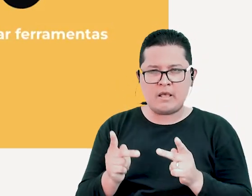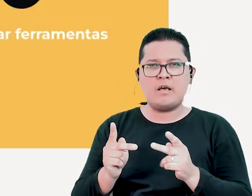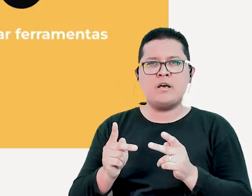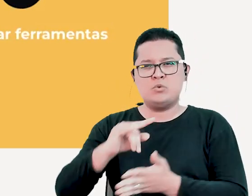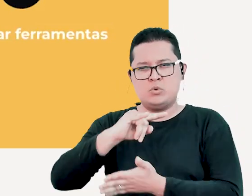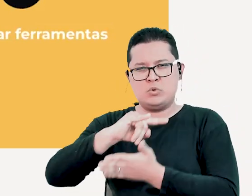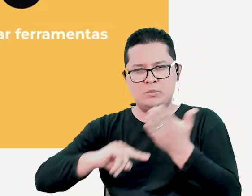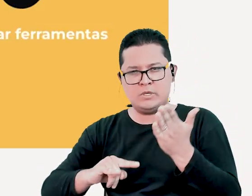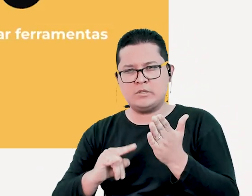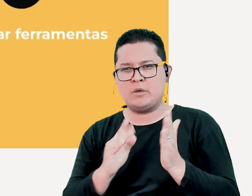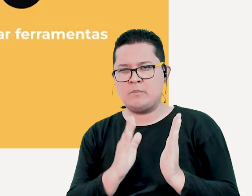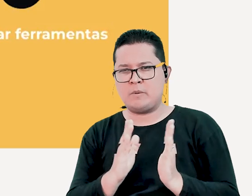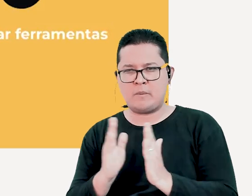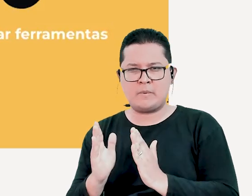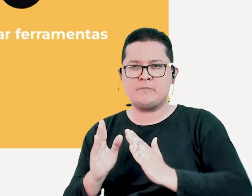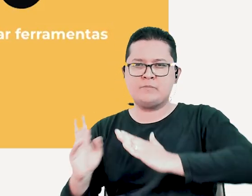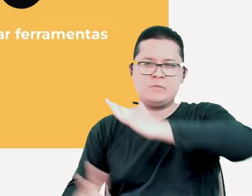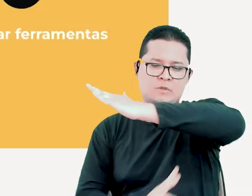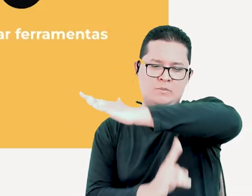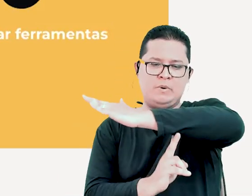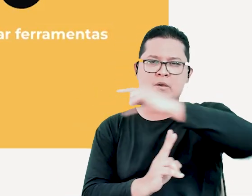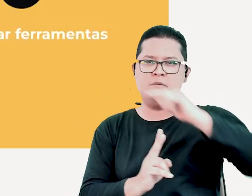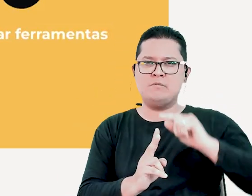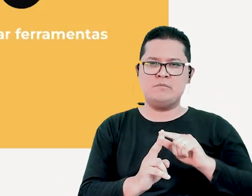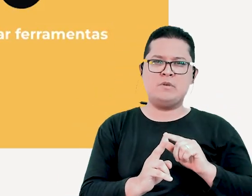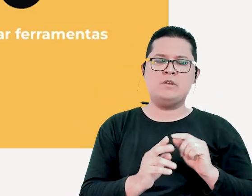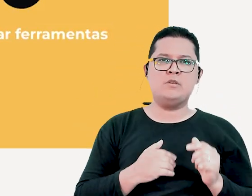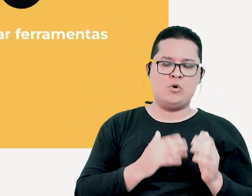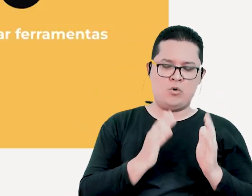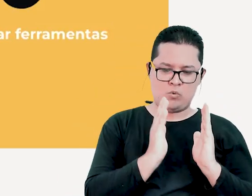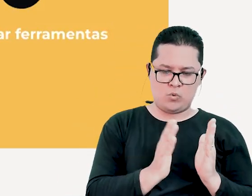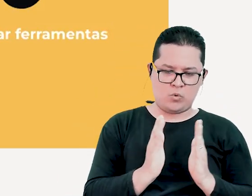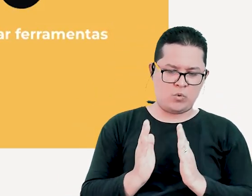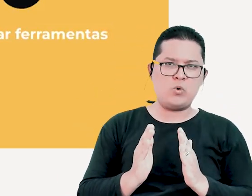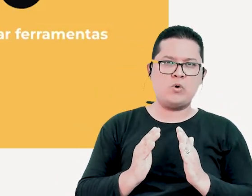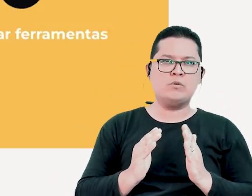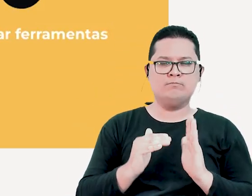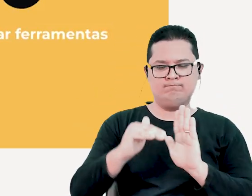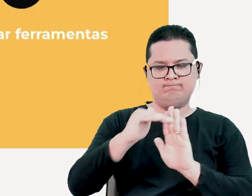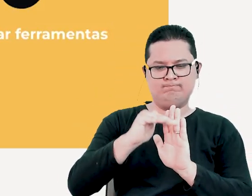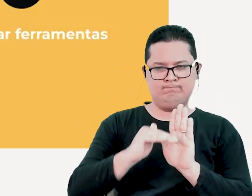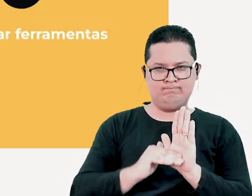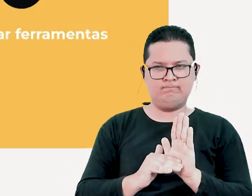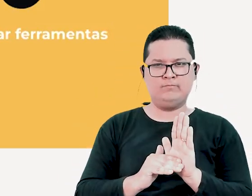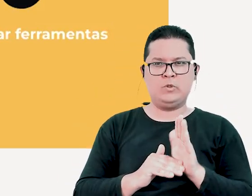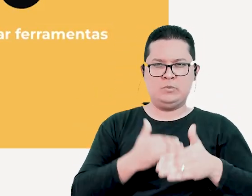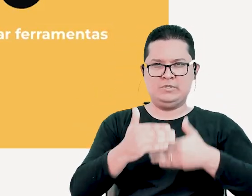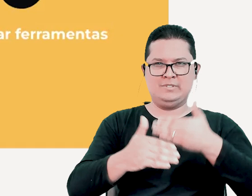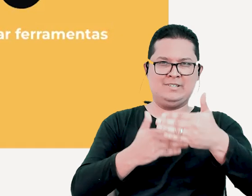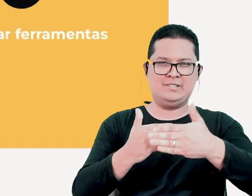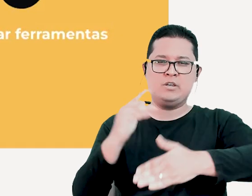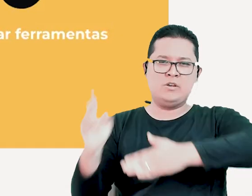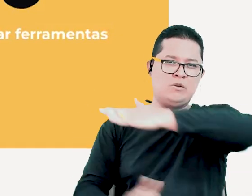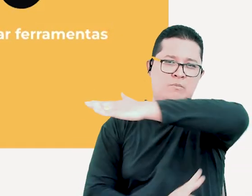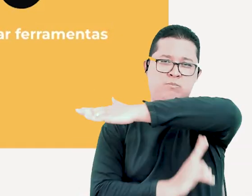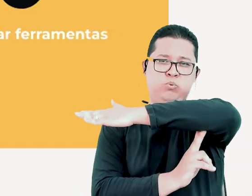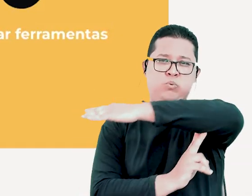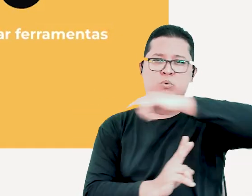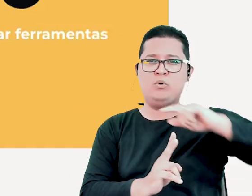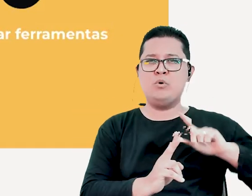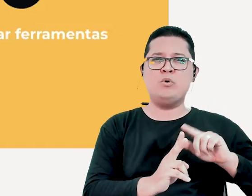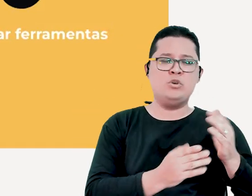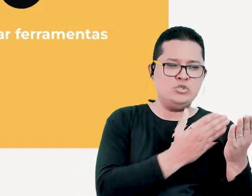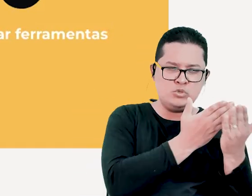e estudar ferramentas. Então, agora a gente vai entrar em cada um desses pontos para a gente deixar mais claro como que a gente